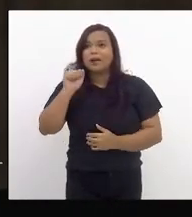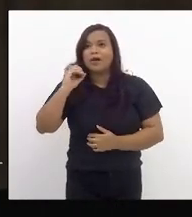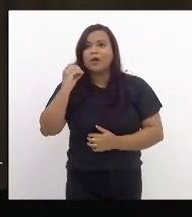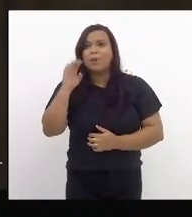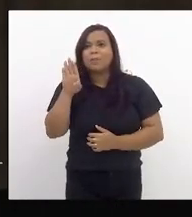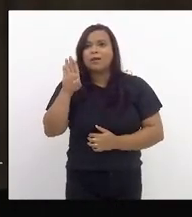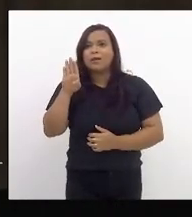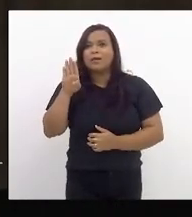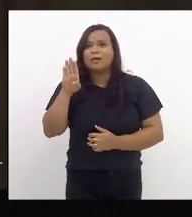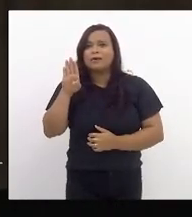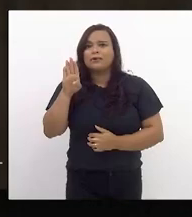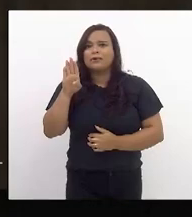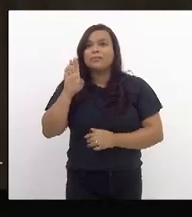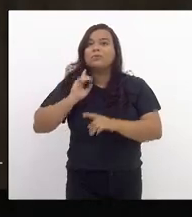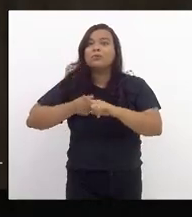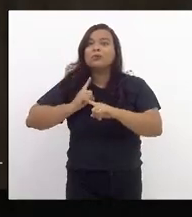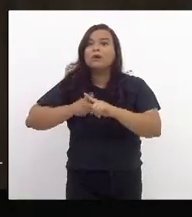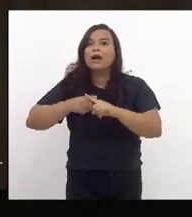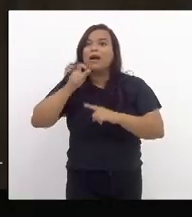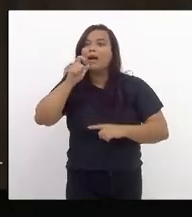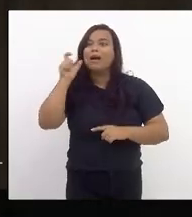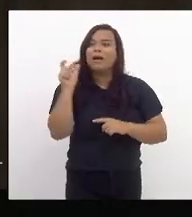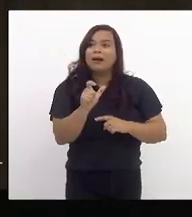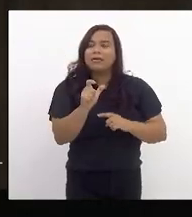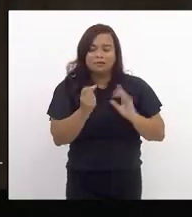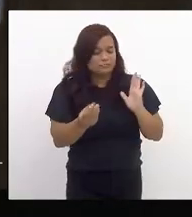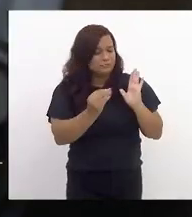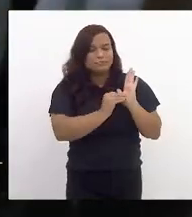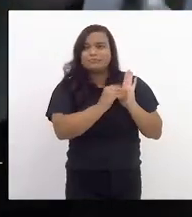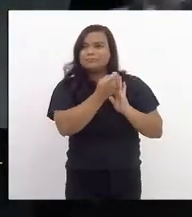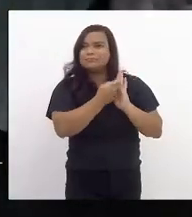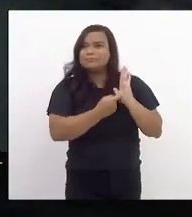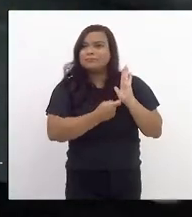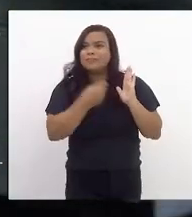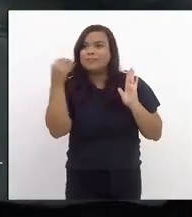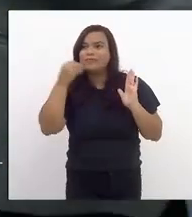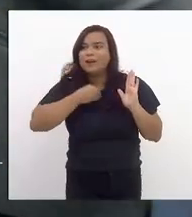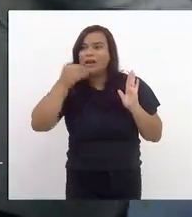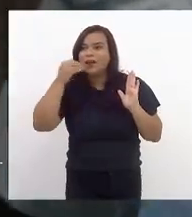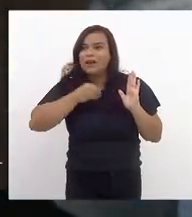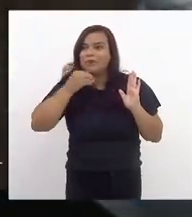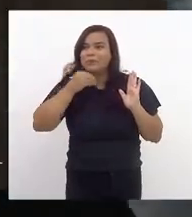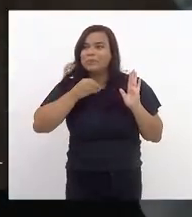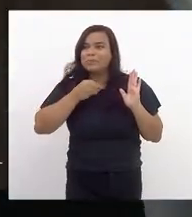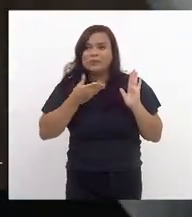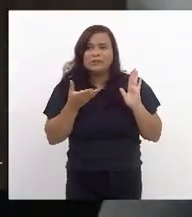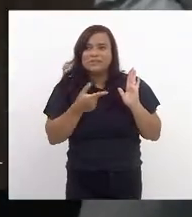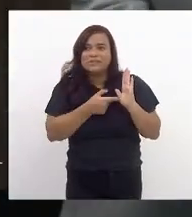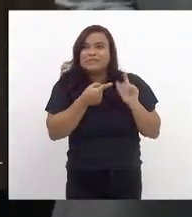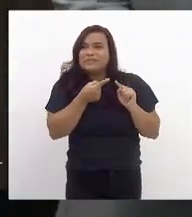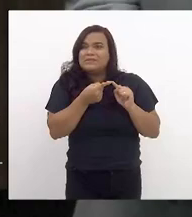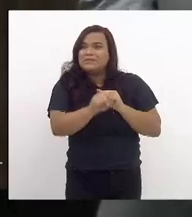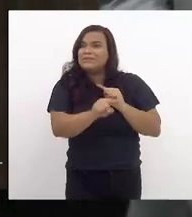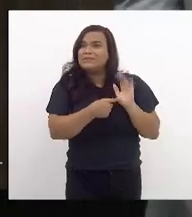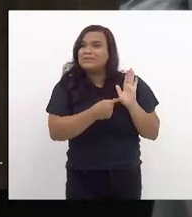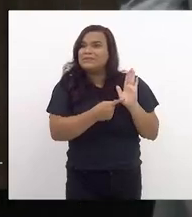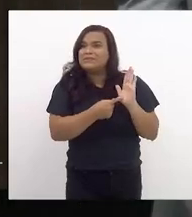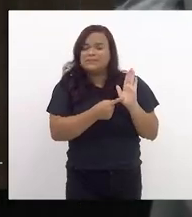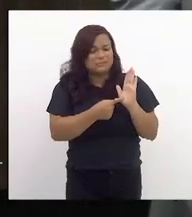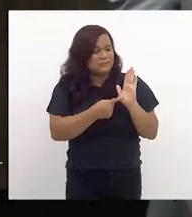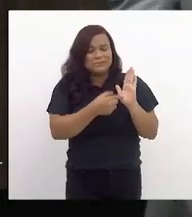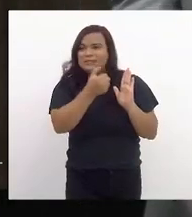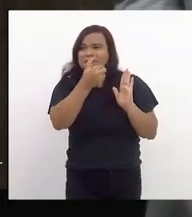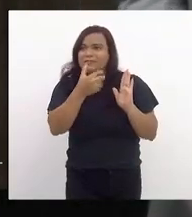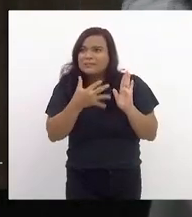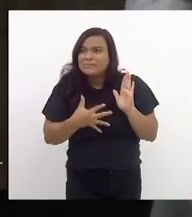Porque esse argumento, além de fraco e débil, ele não se